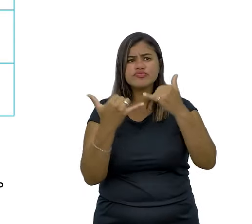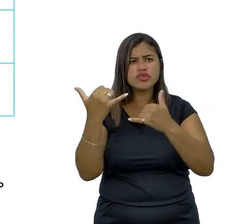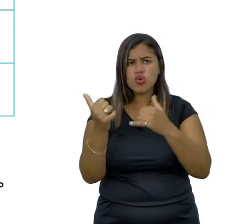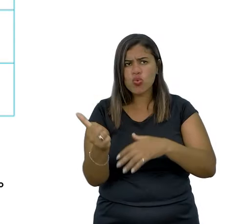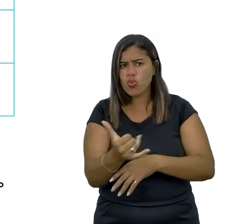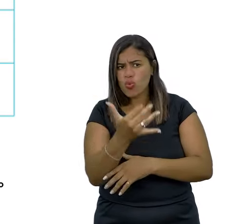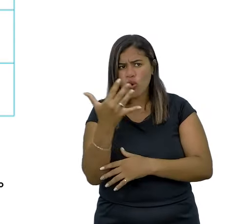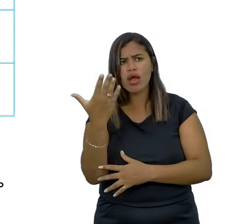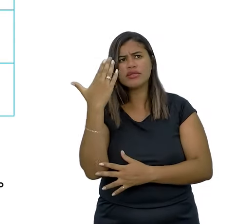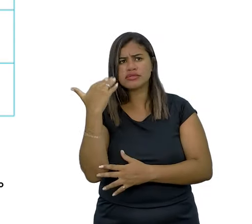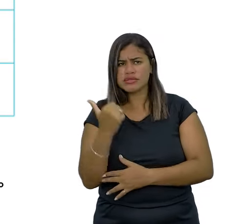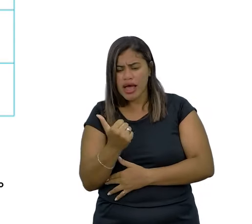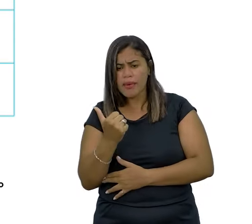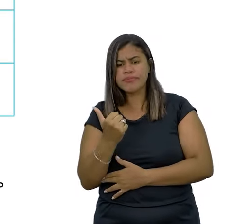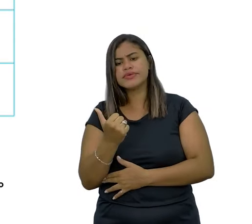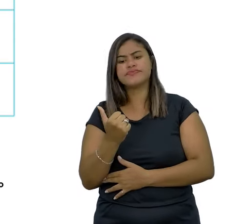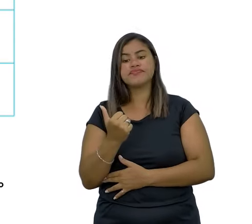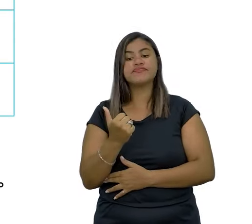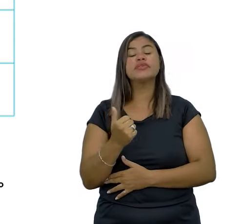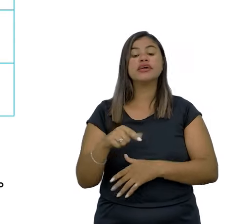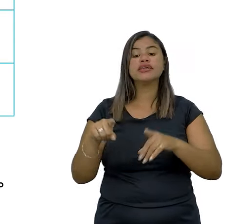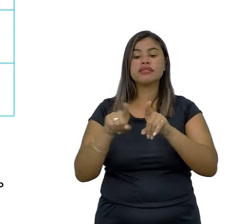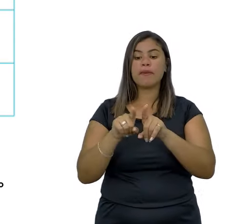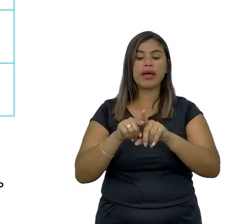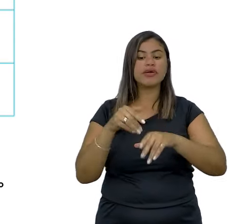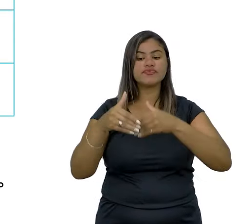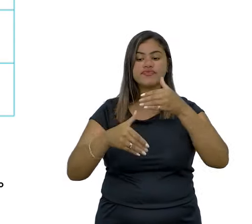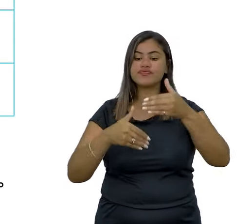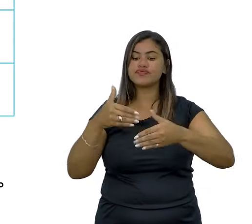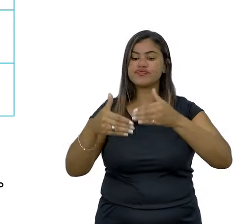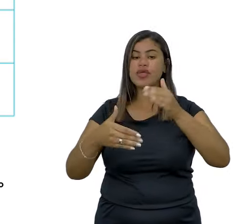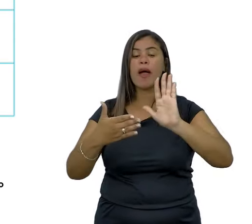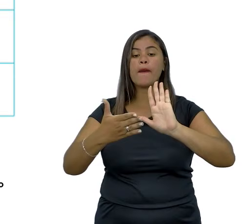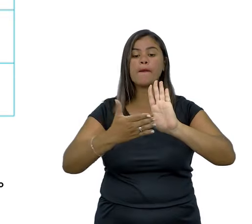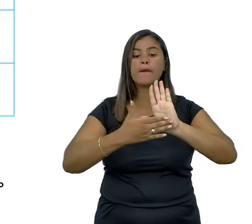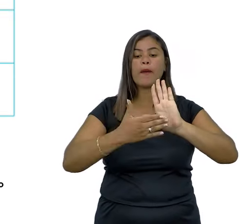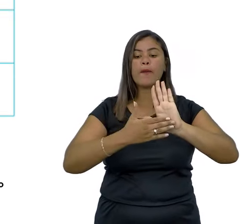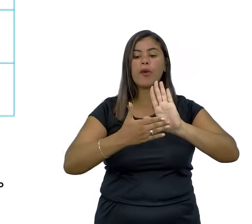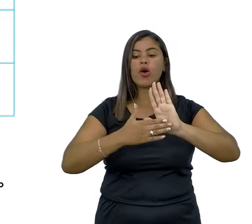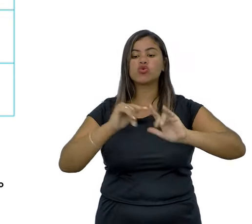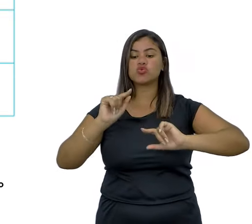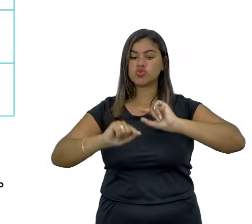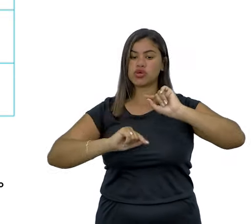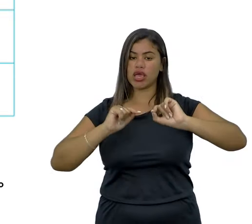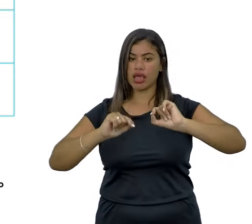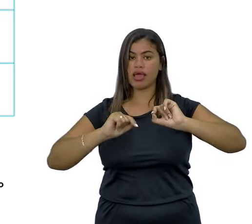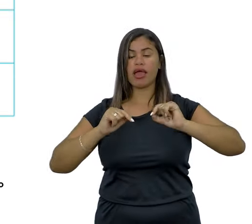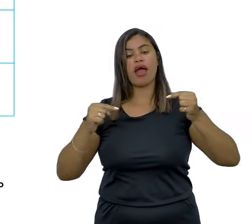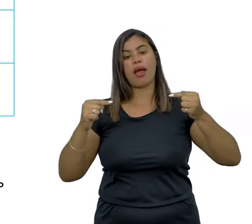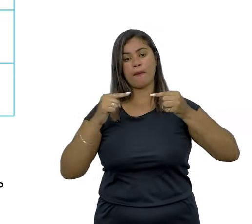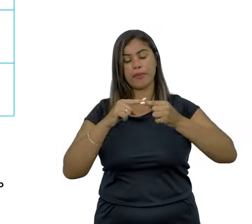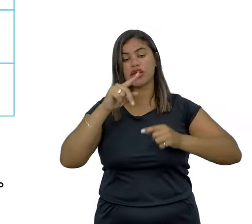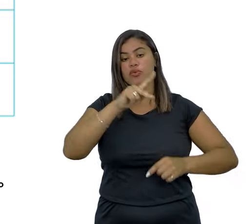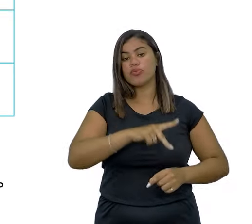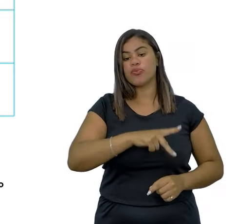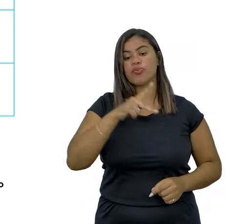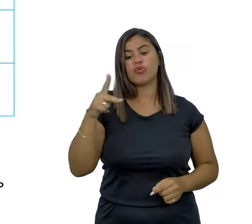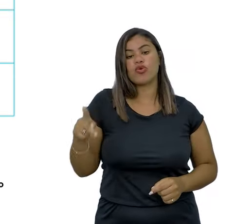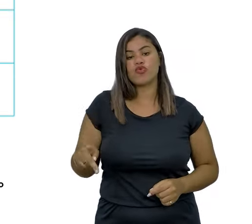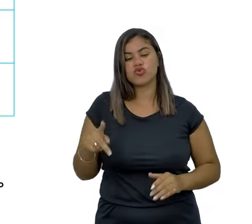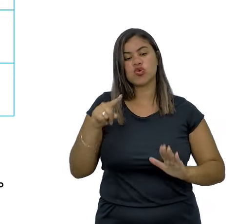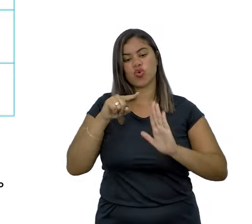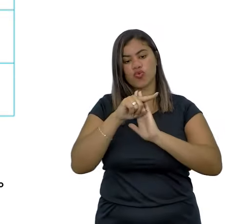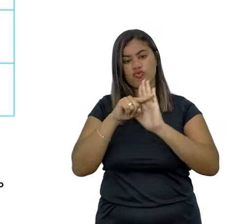aparecem no quadro. E em continuidade, né, a proposta também se refere a você, professor,